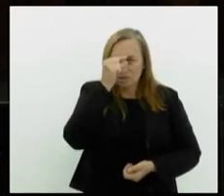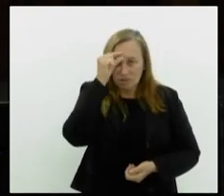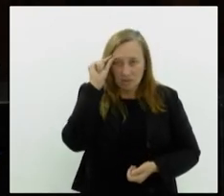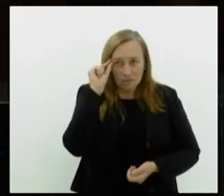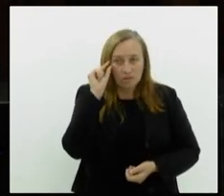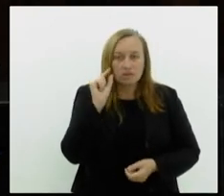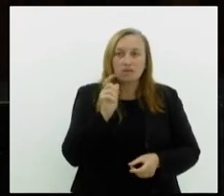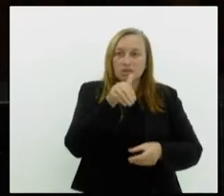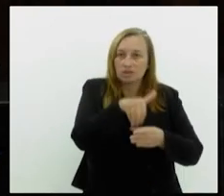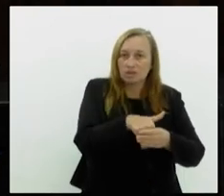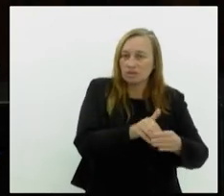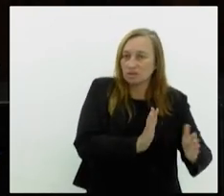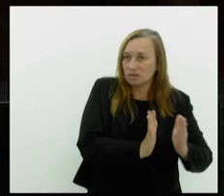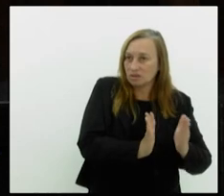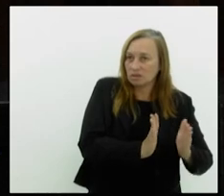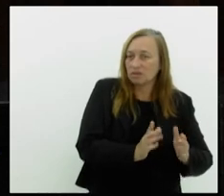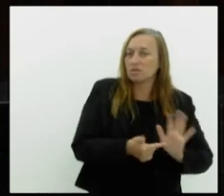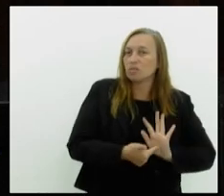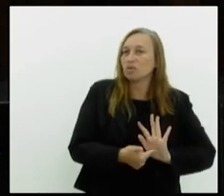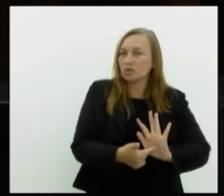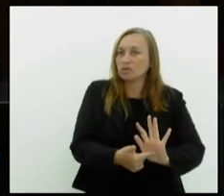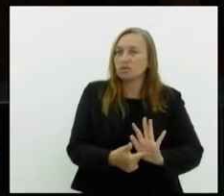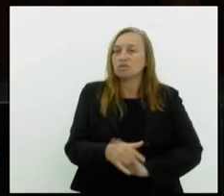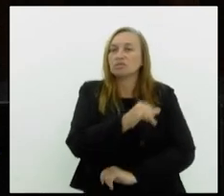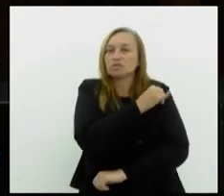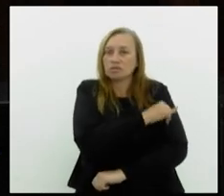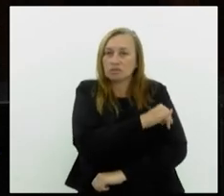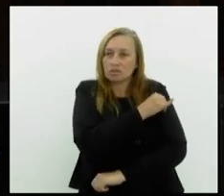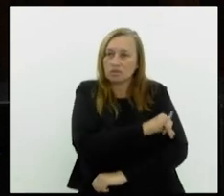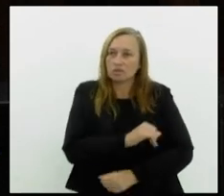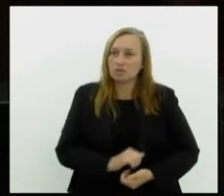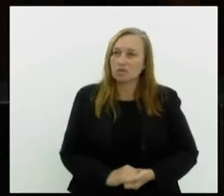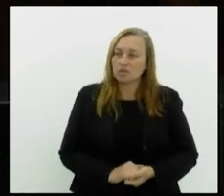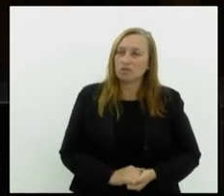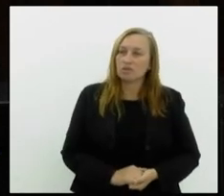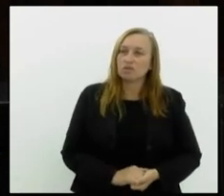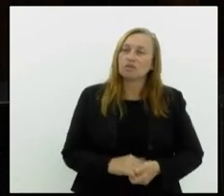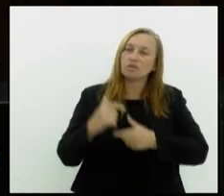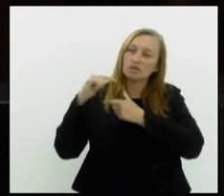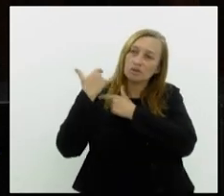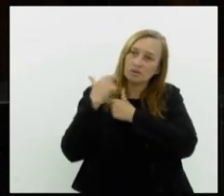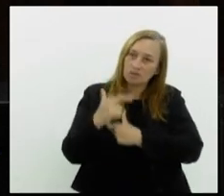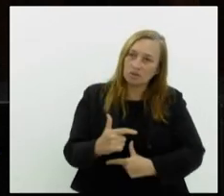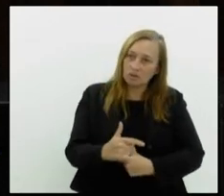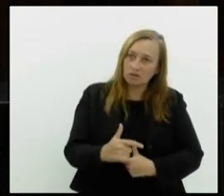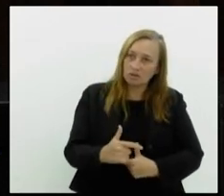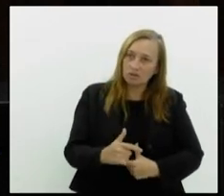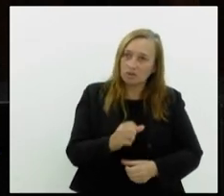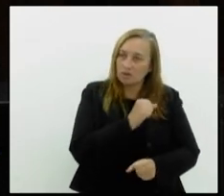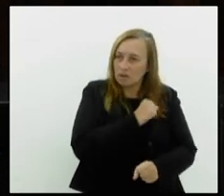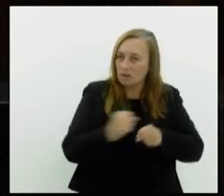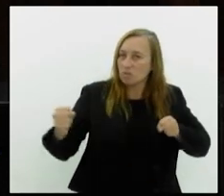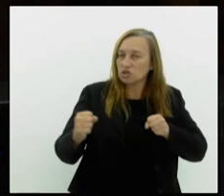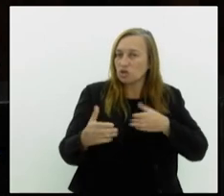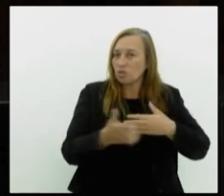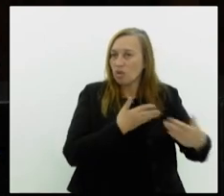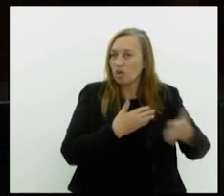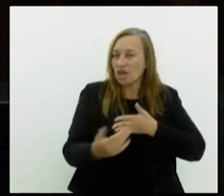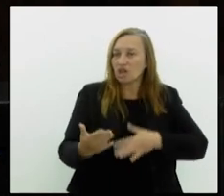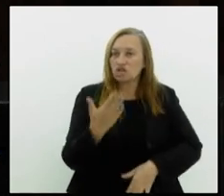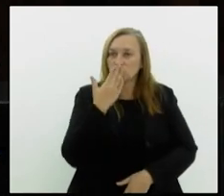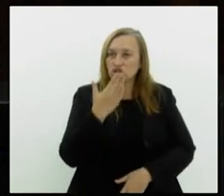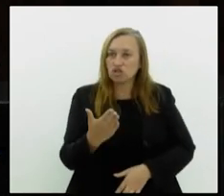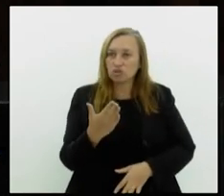nas urnas e mostrou que o Rio de Janeiro, além de conservador, repudia qualquer tipo